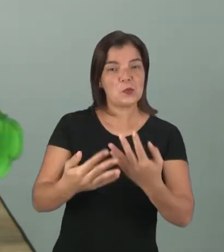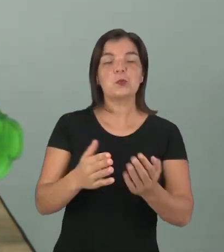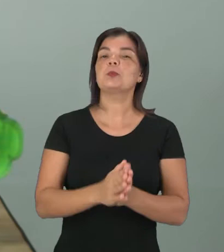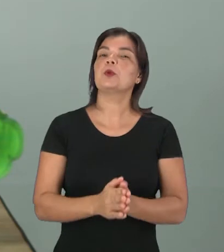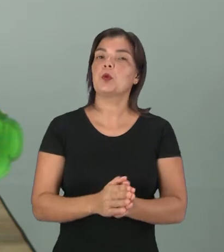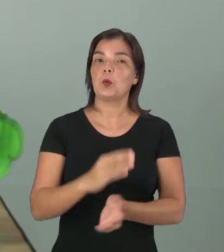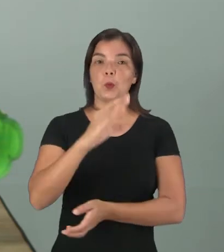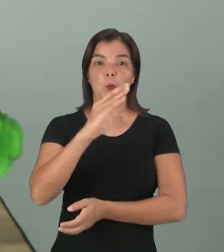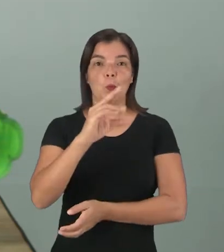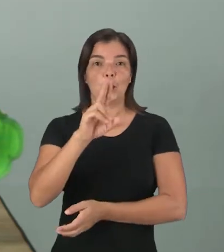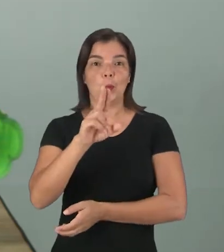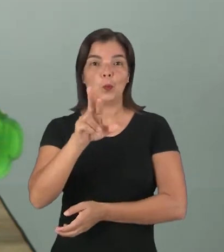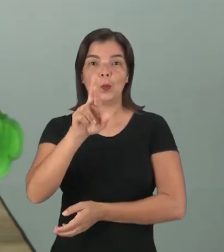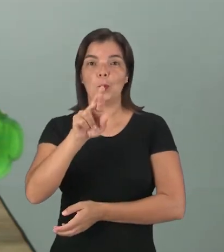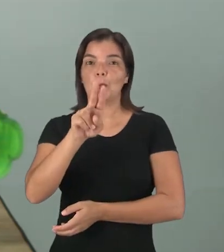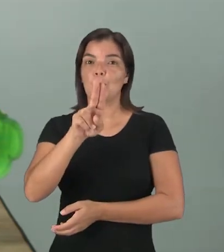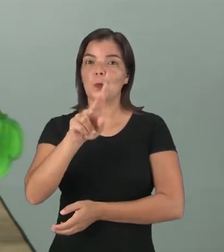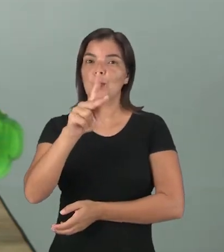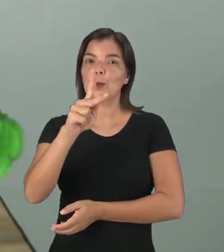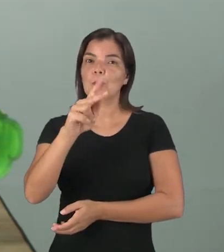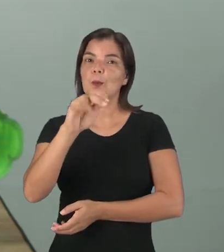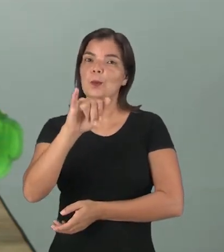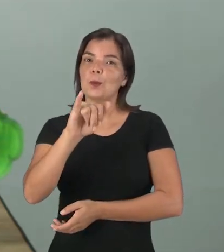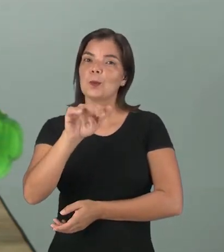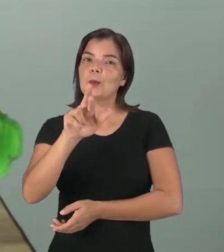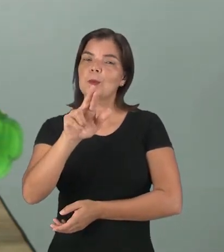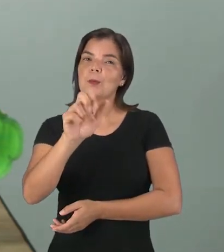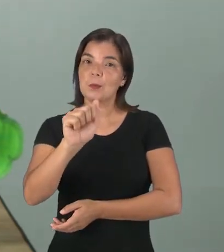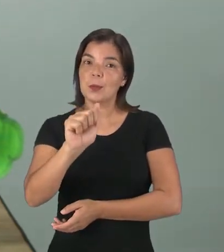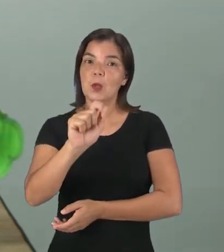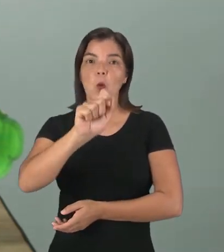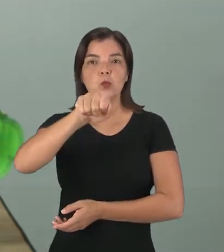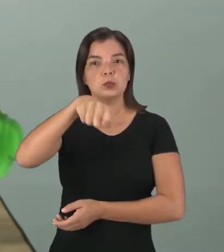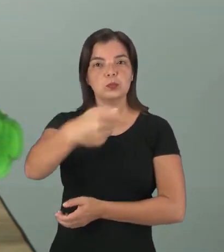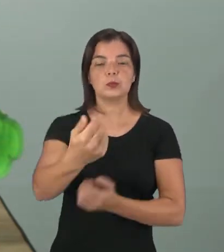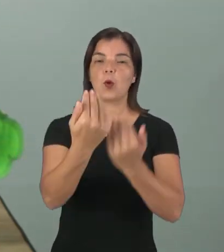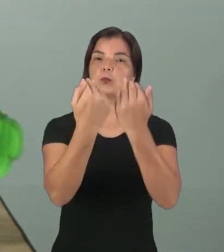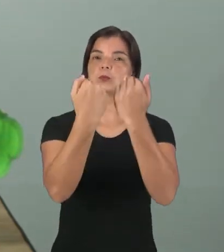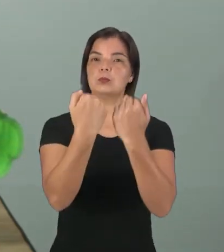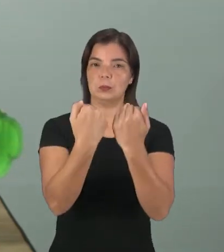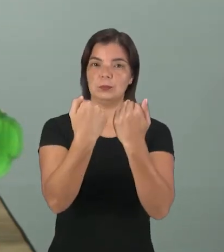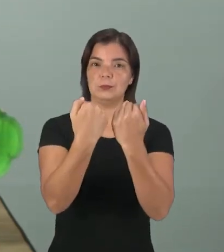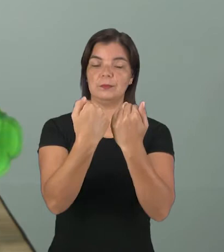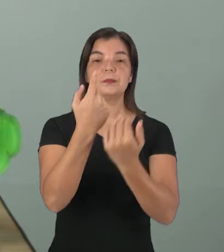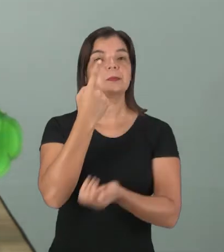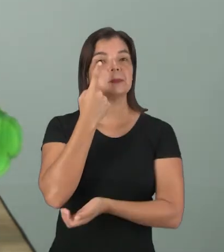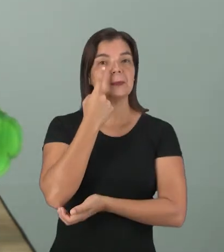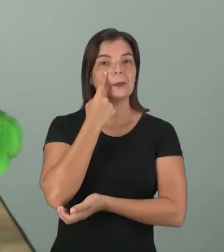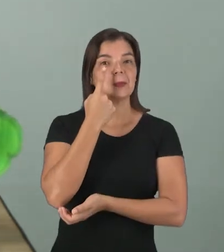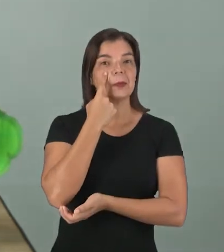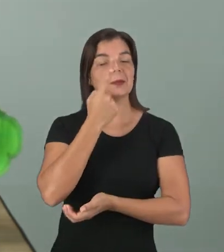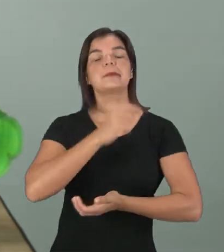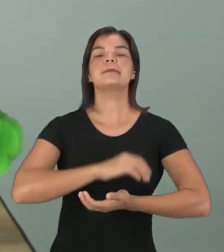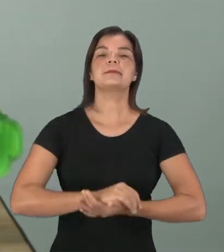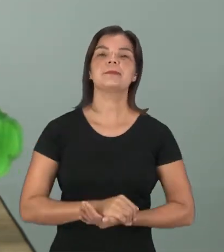o Curupira. Olha só, o Curupira. Vamos colocar ele aqui no nosso